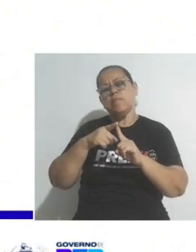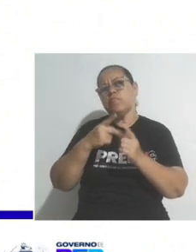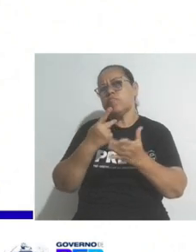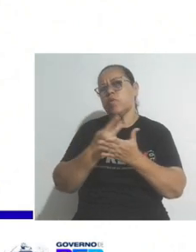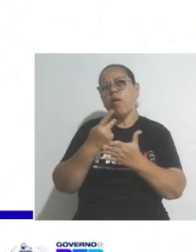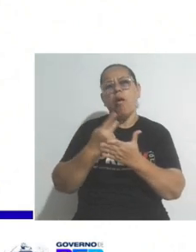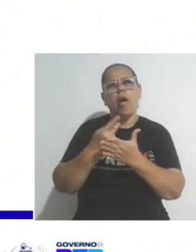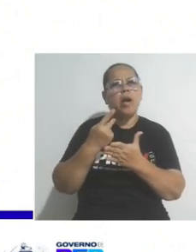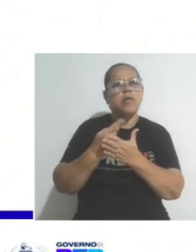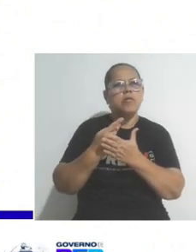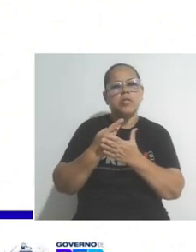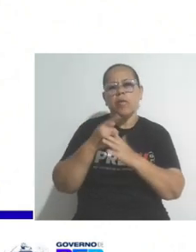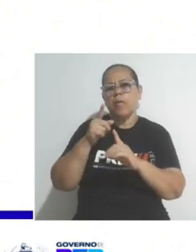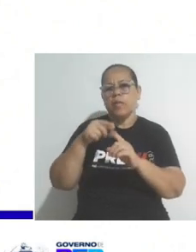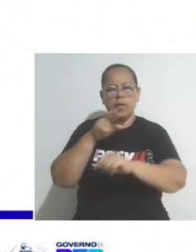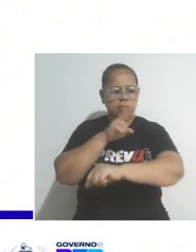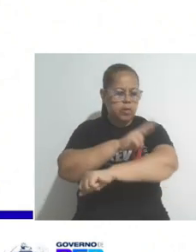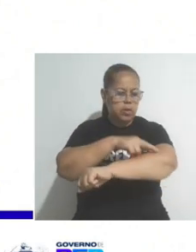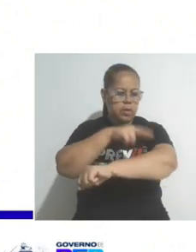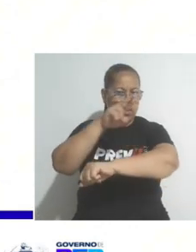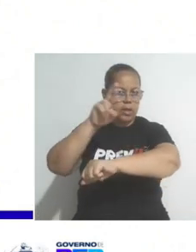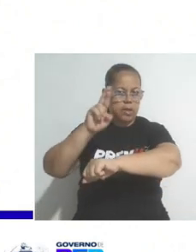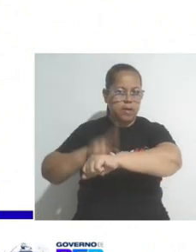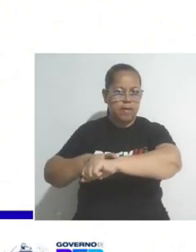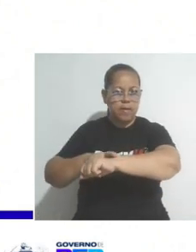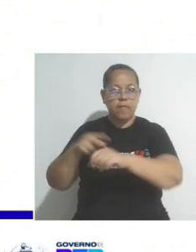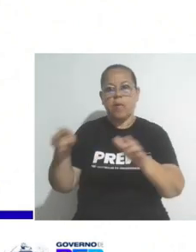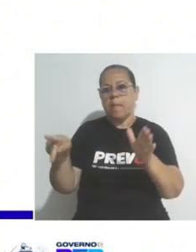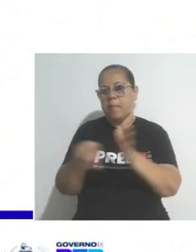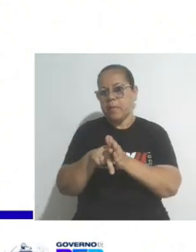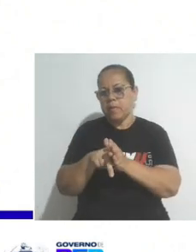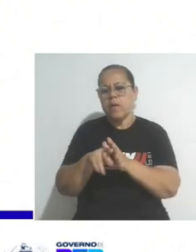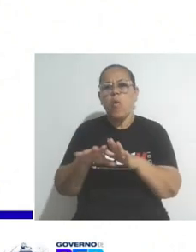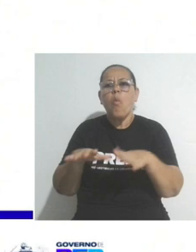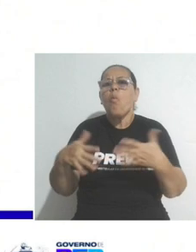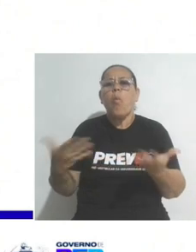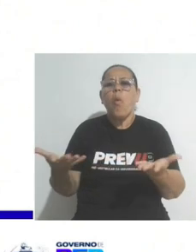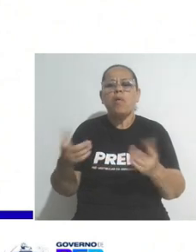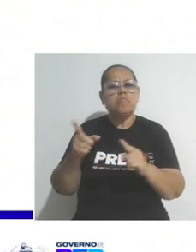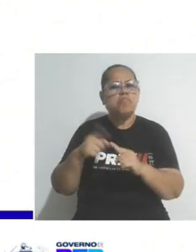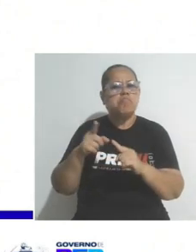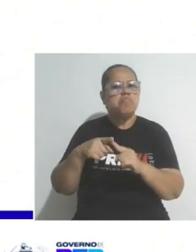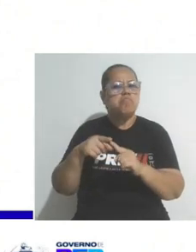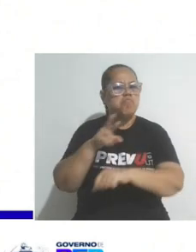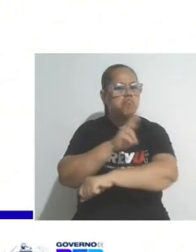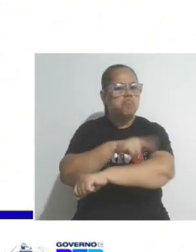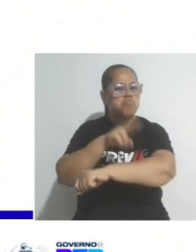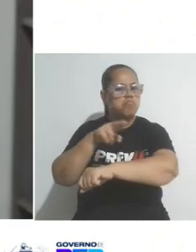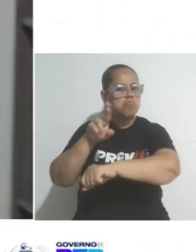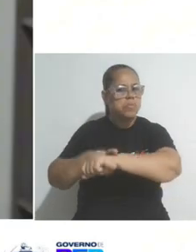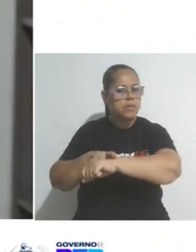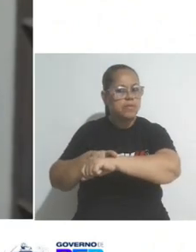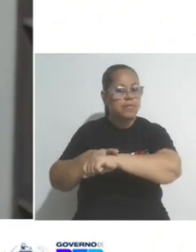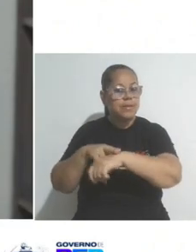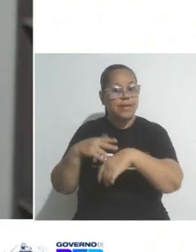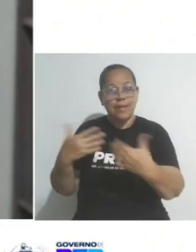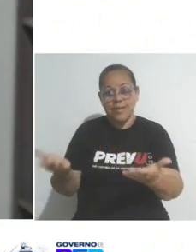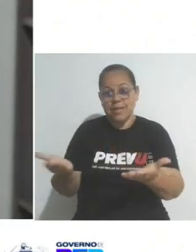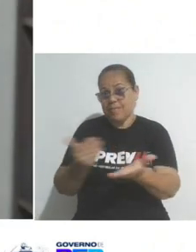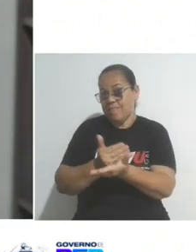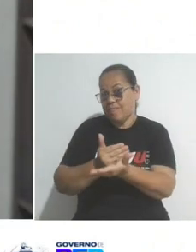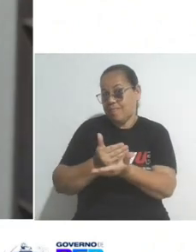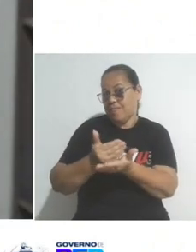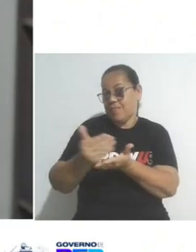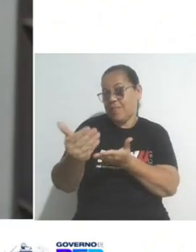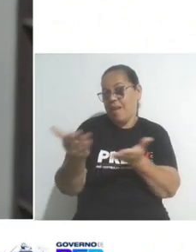um tipo de relevo específico qual é esse tipo de relevo e aqui nós chegamos à